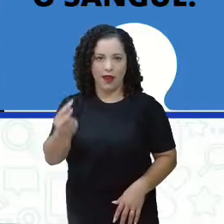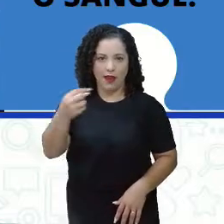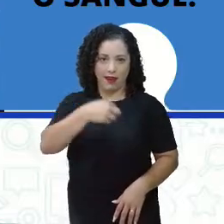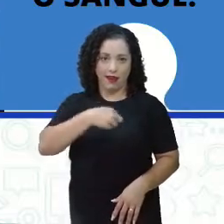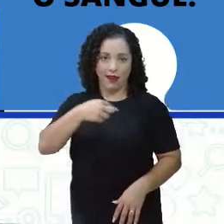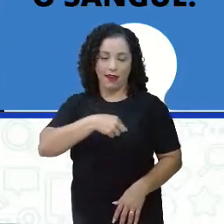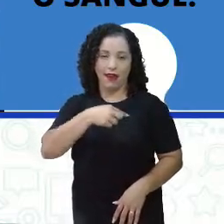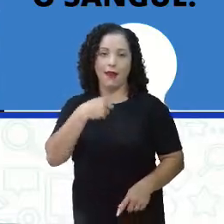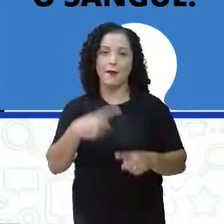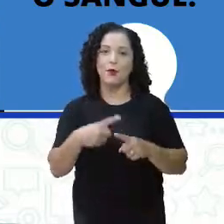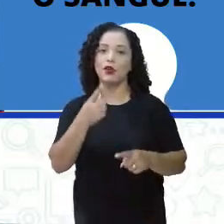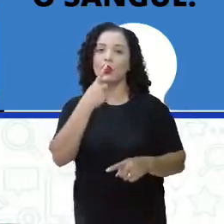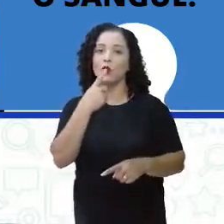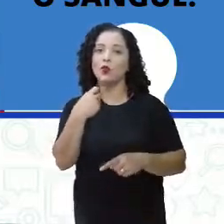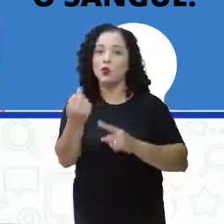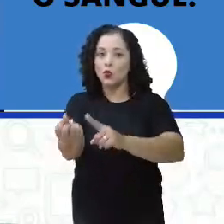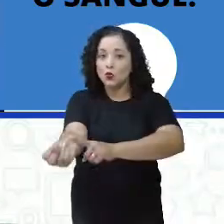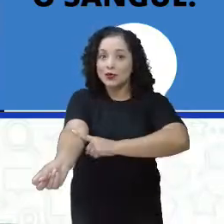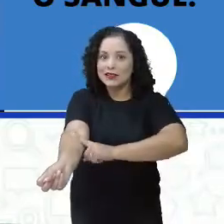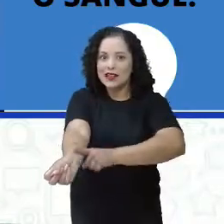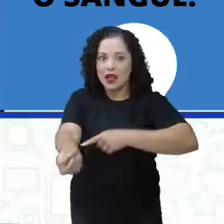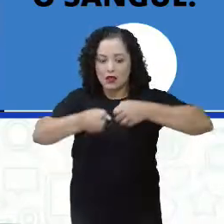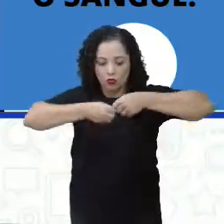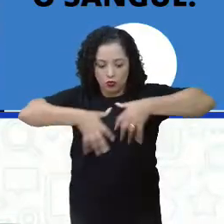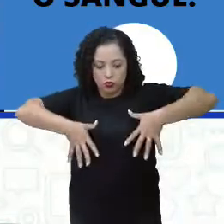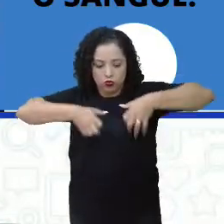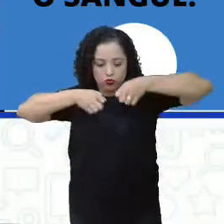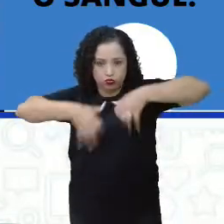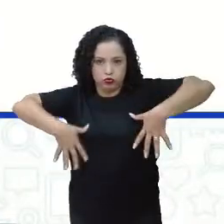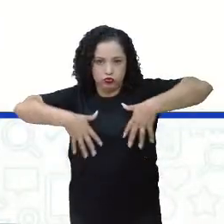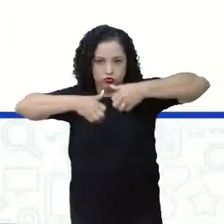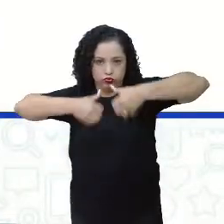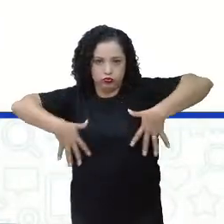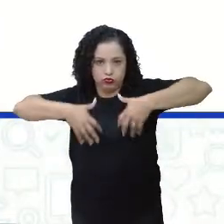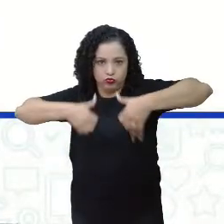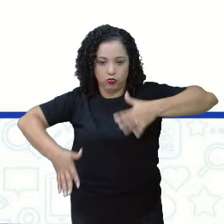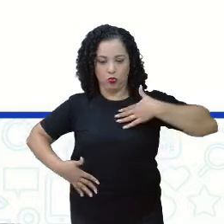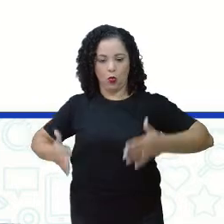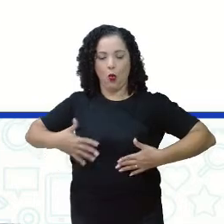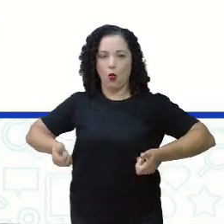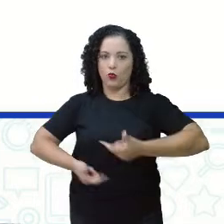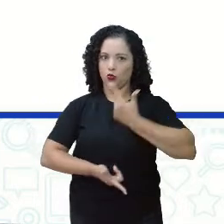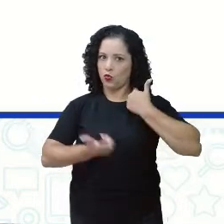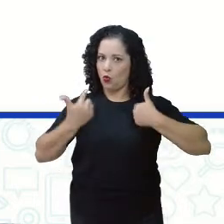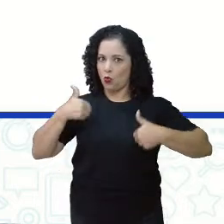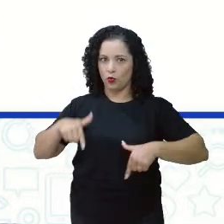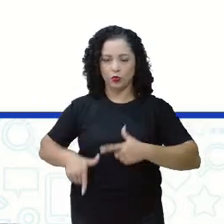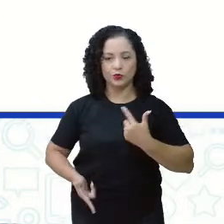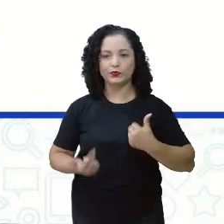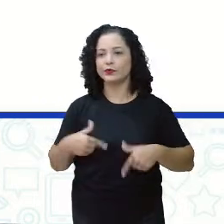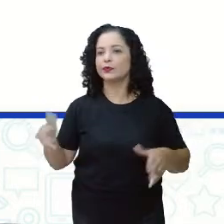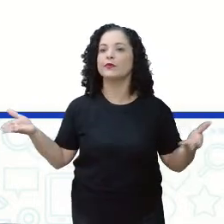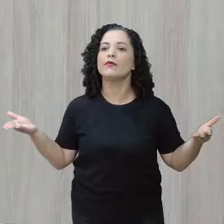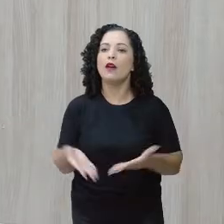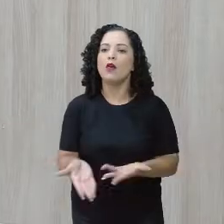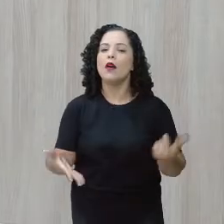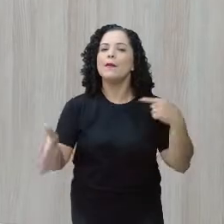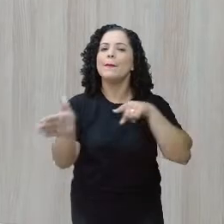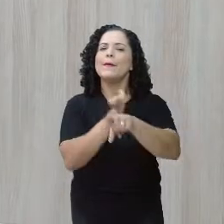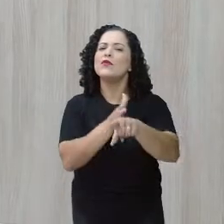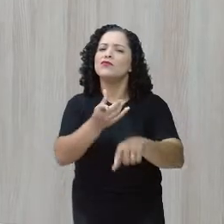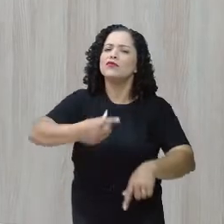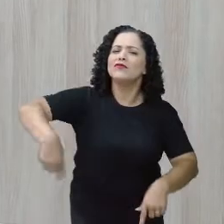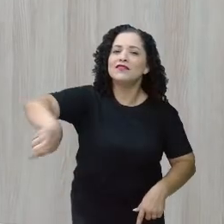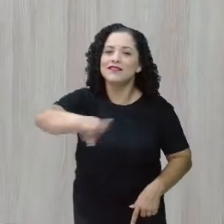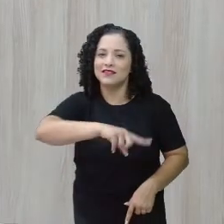relação a bombear esse sangue. É uma verdadeira bomba. E o que é que nós temos? Eu tenho agora uma perguntinha e vamos ver,